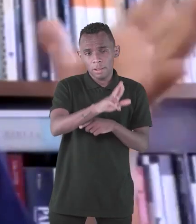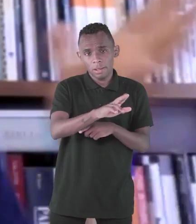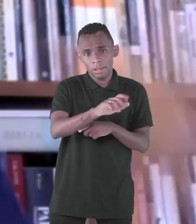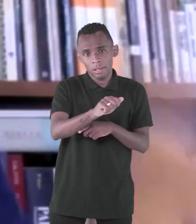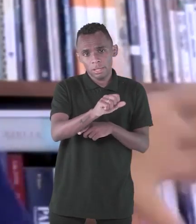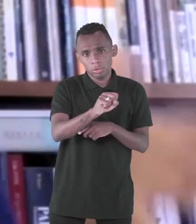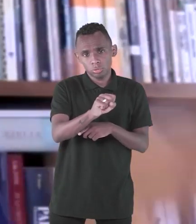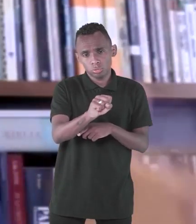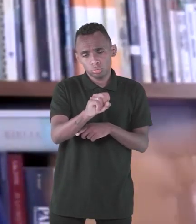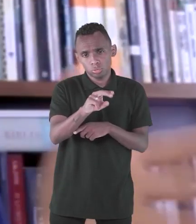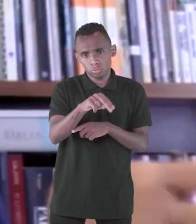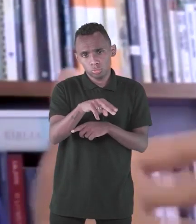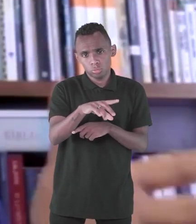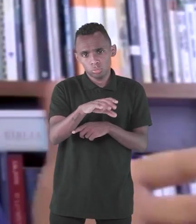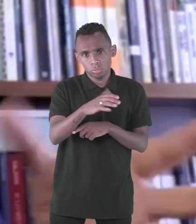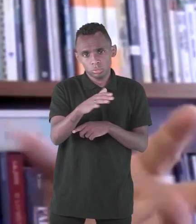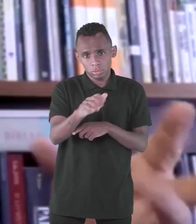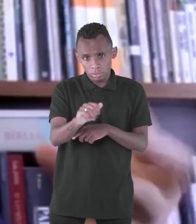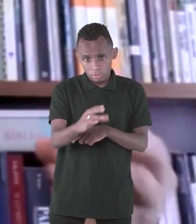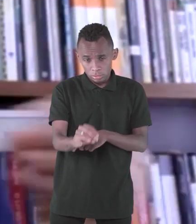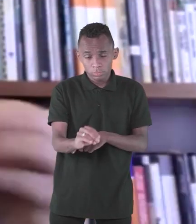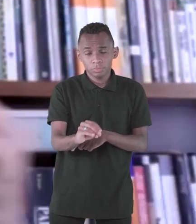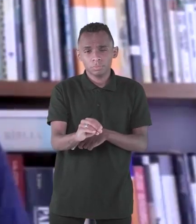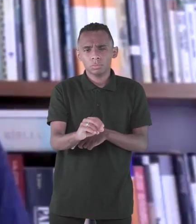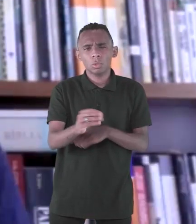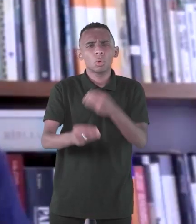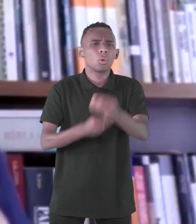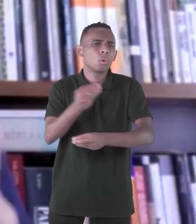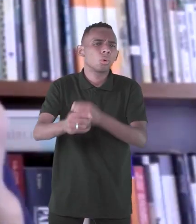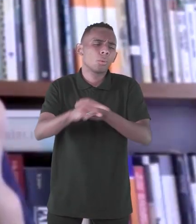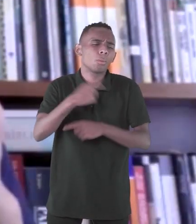né? Como que a gente pode ser